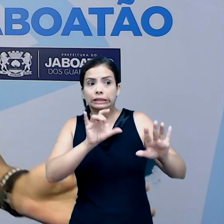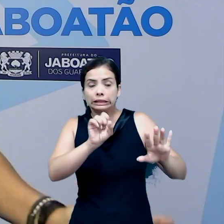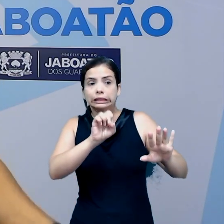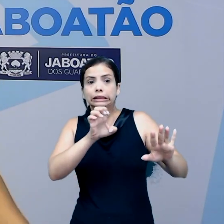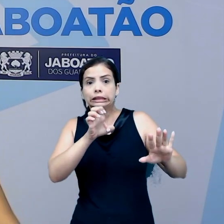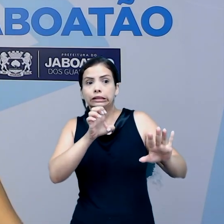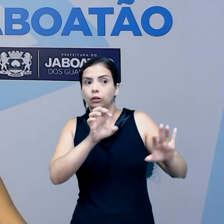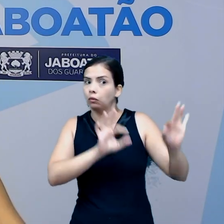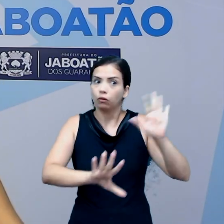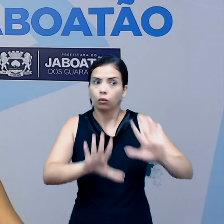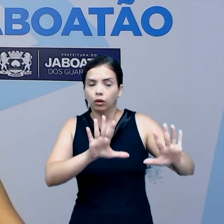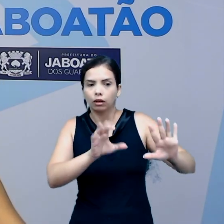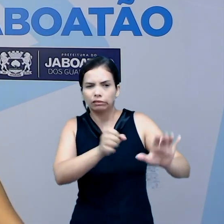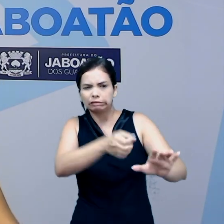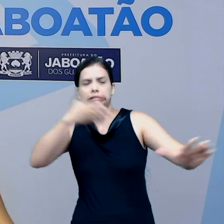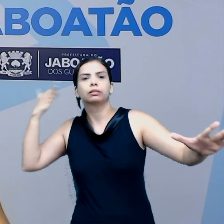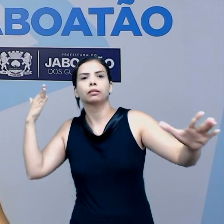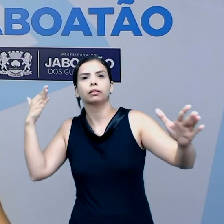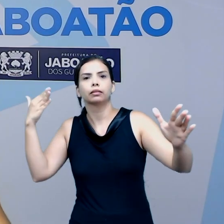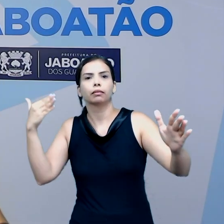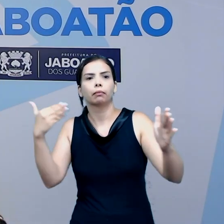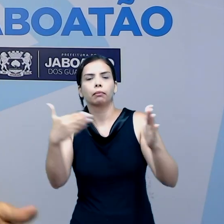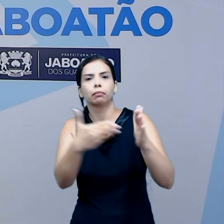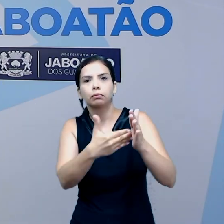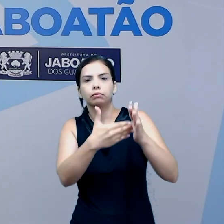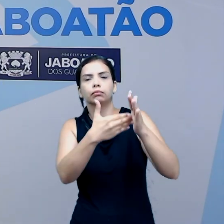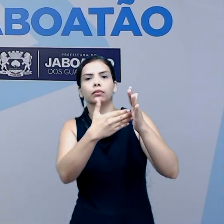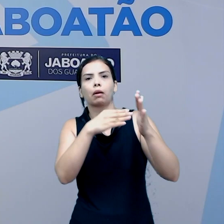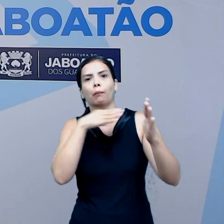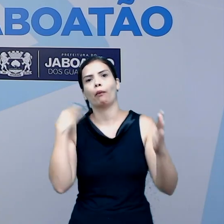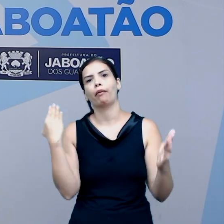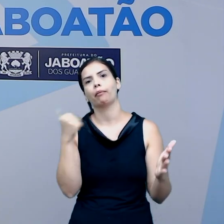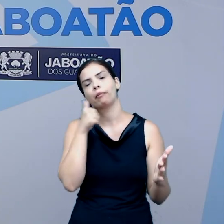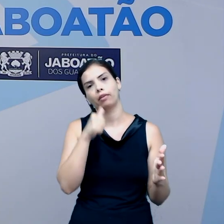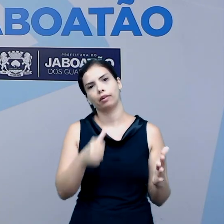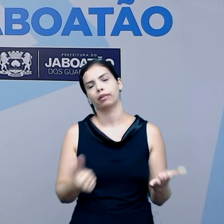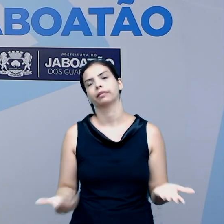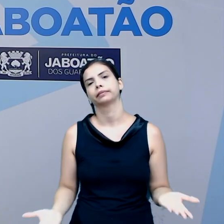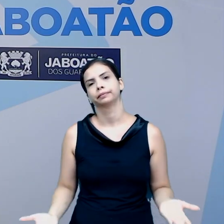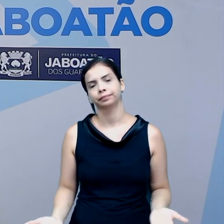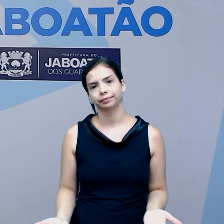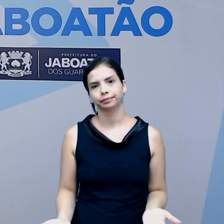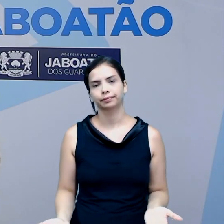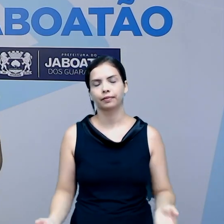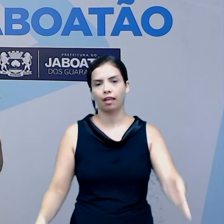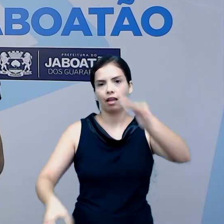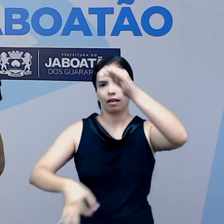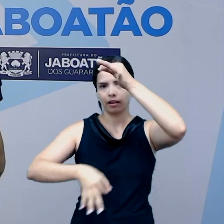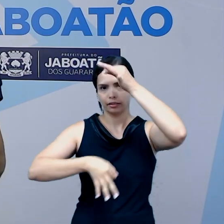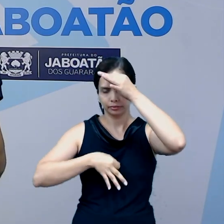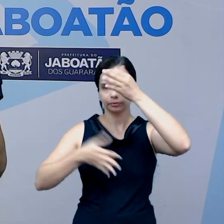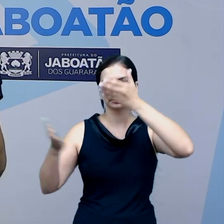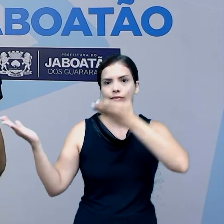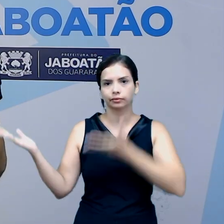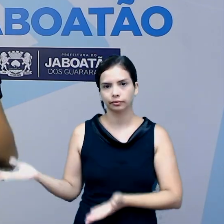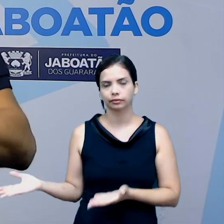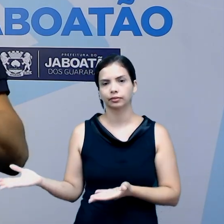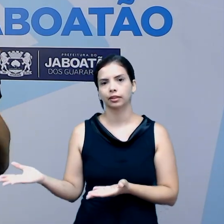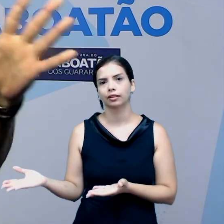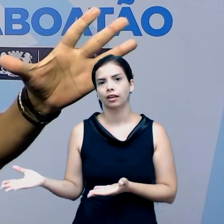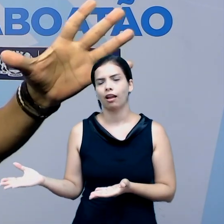e ela estaria morta ah certamente e essa performance aqui que eu trouxe para vocês dela